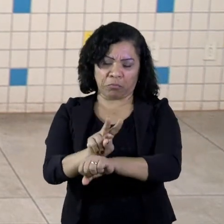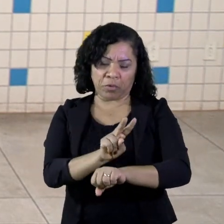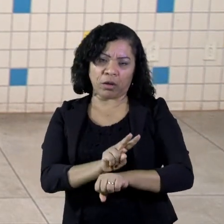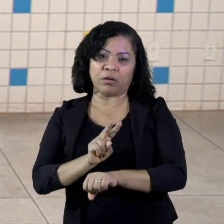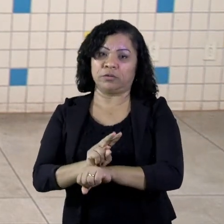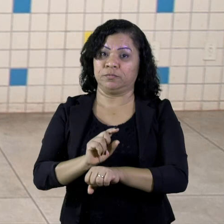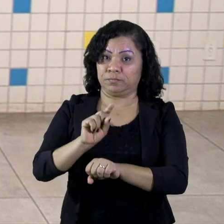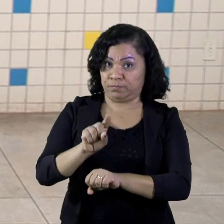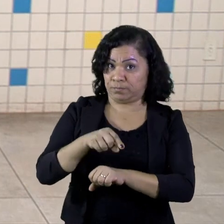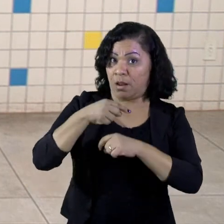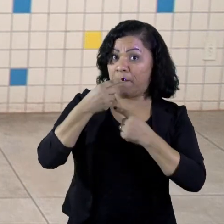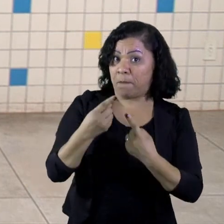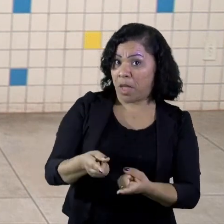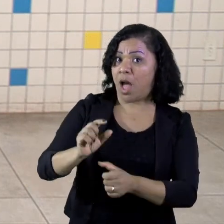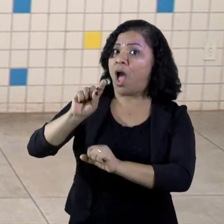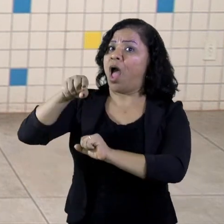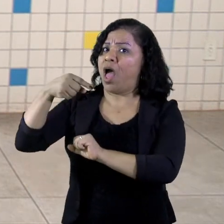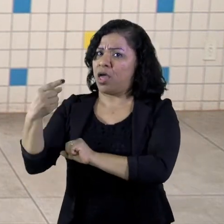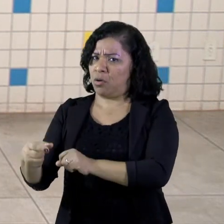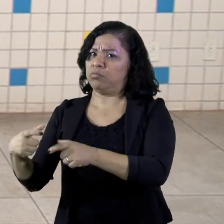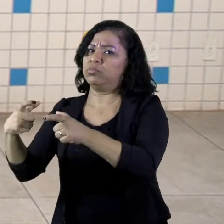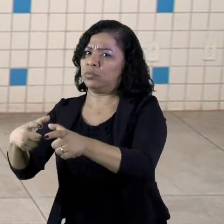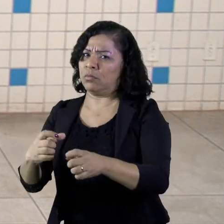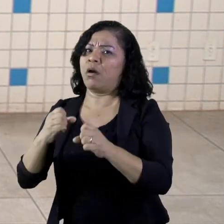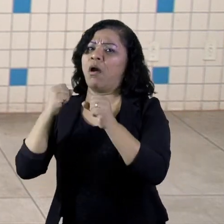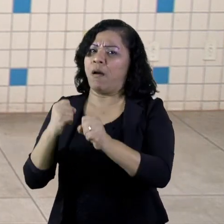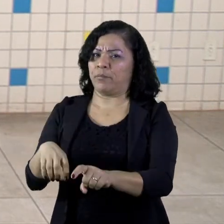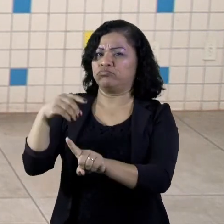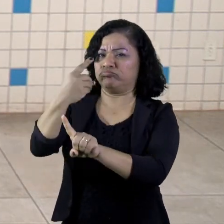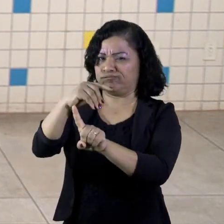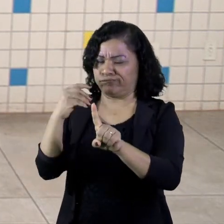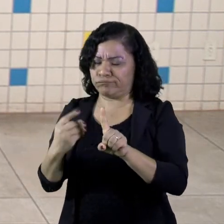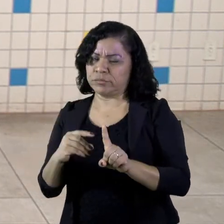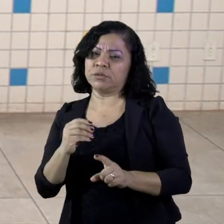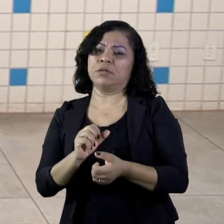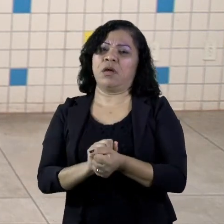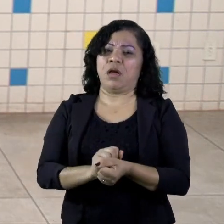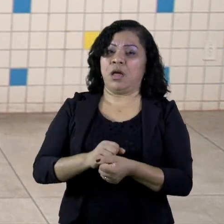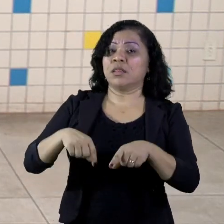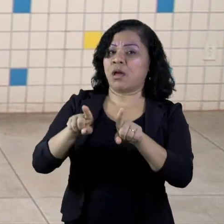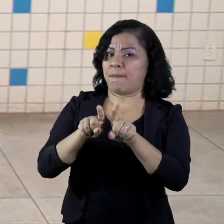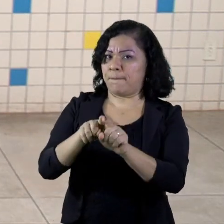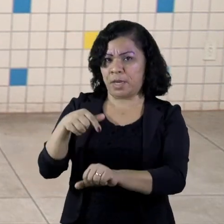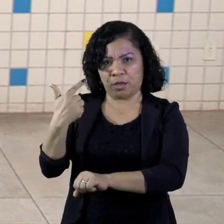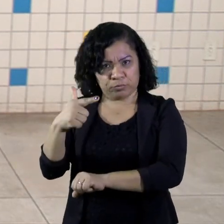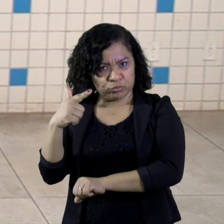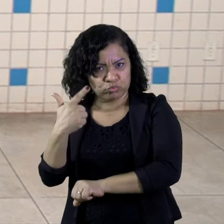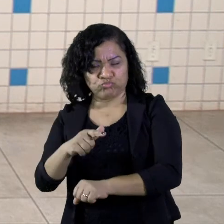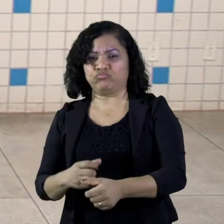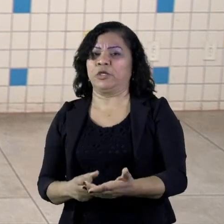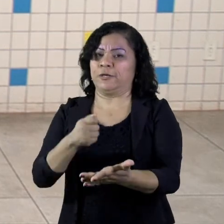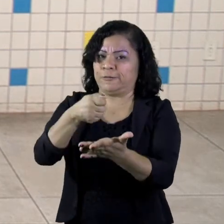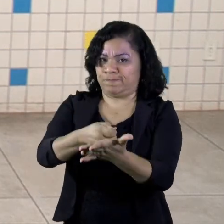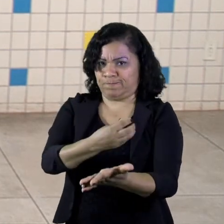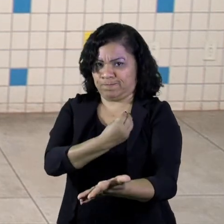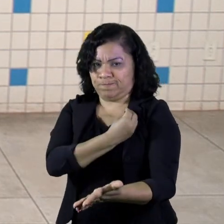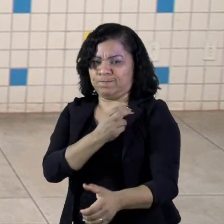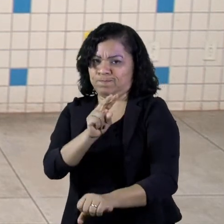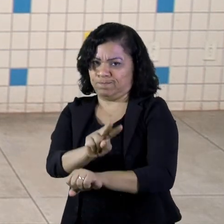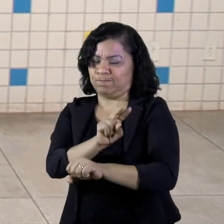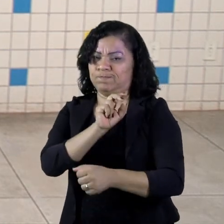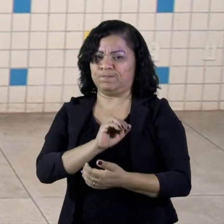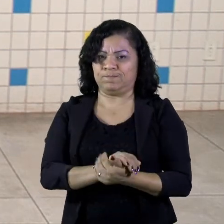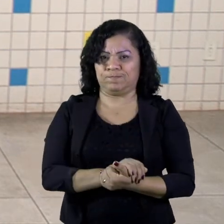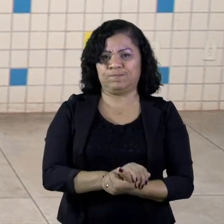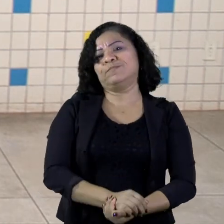ele poderia sofrer castigos físicos e poderia, inclusive, não ter a garantia da sua vida preservada. Espero que